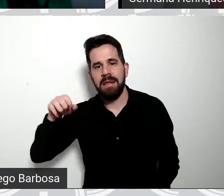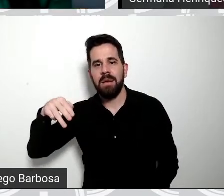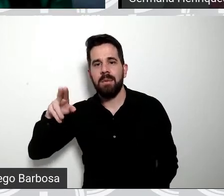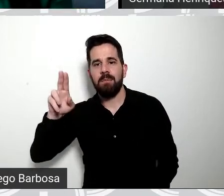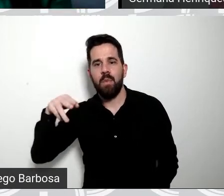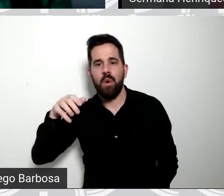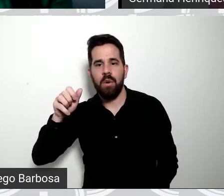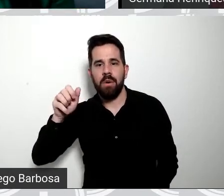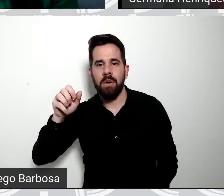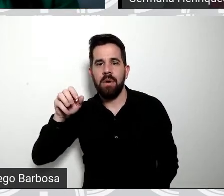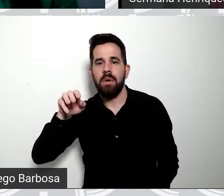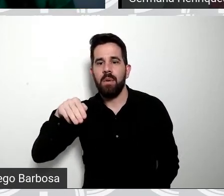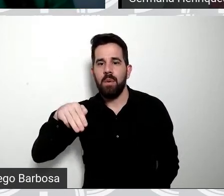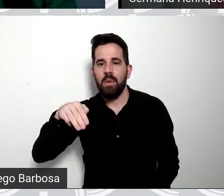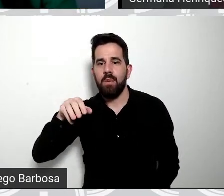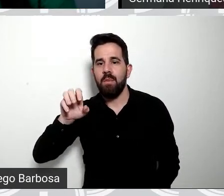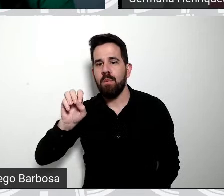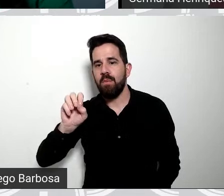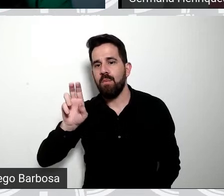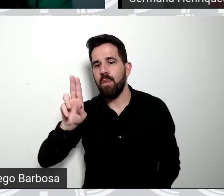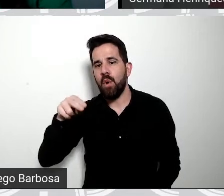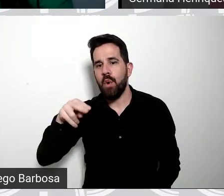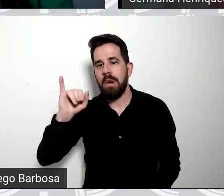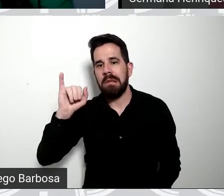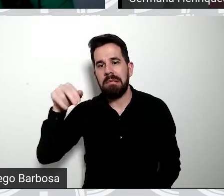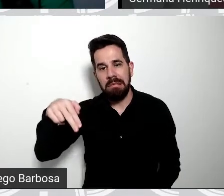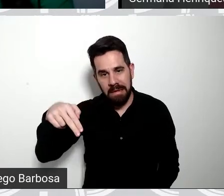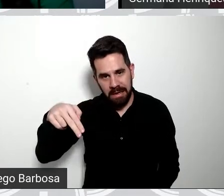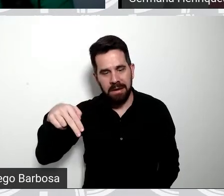Há cerca de 30 anos,